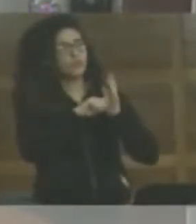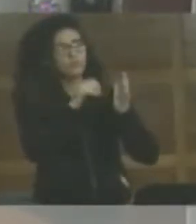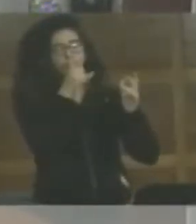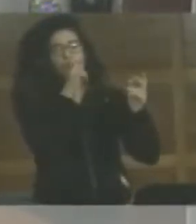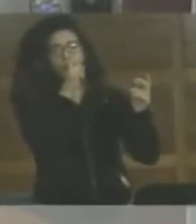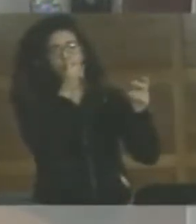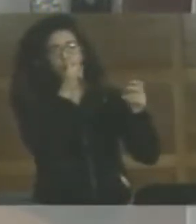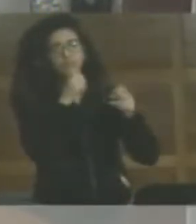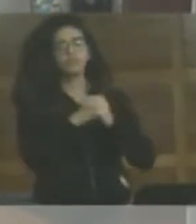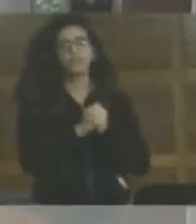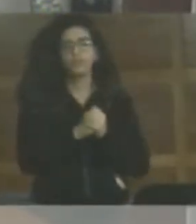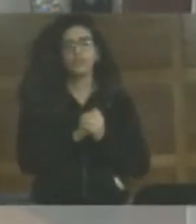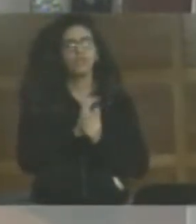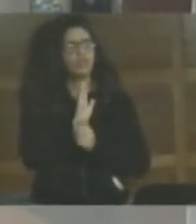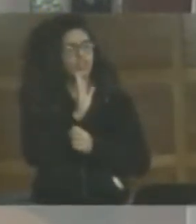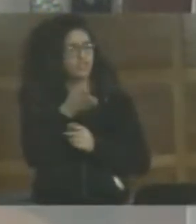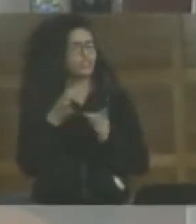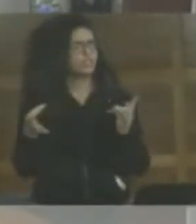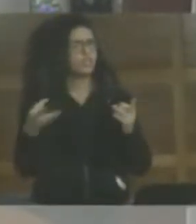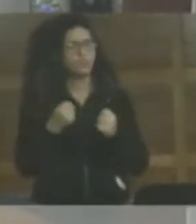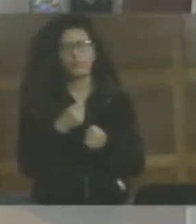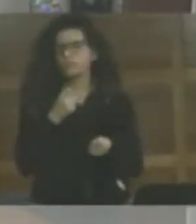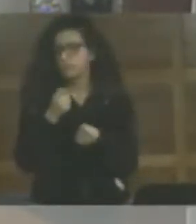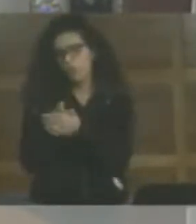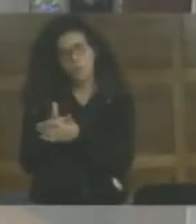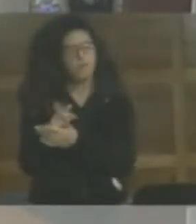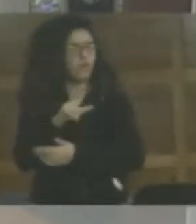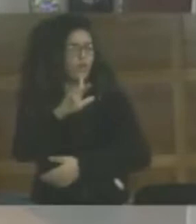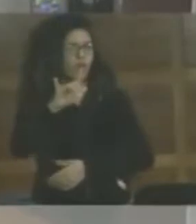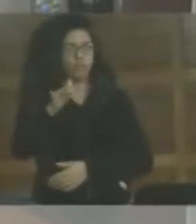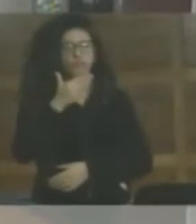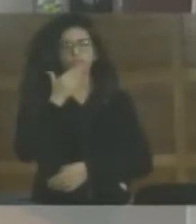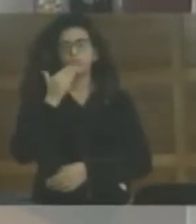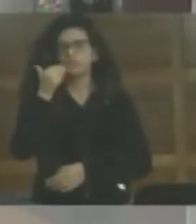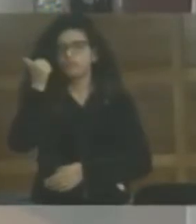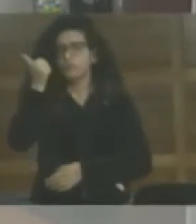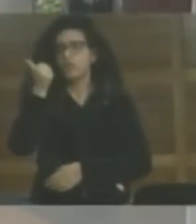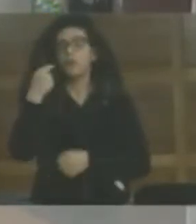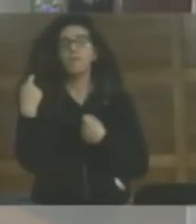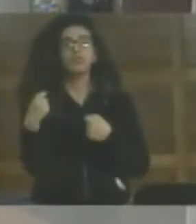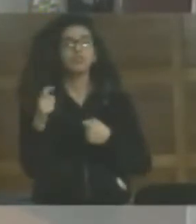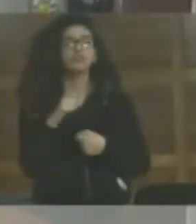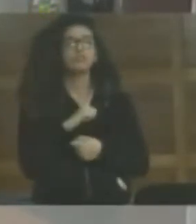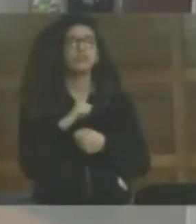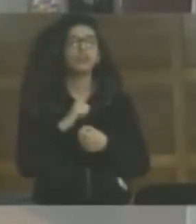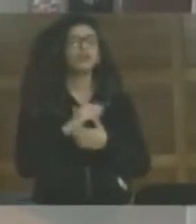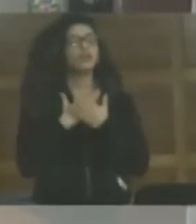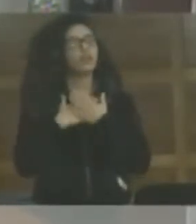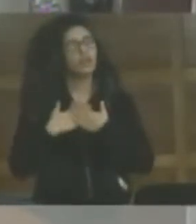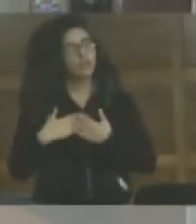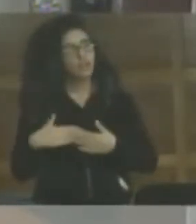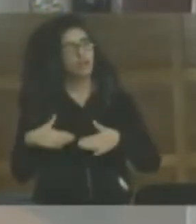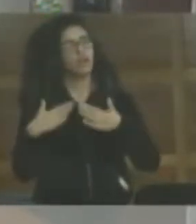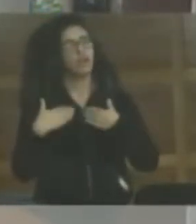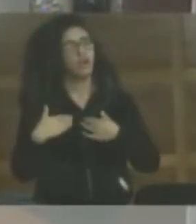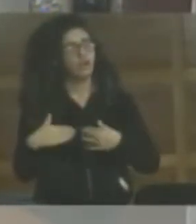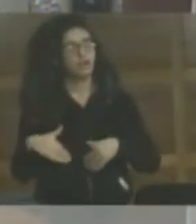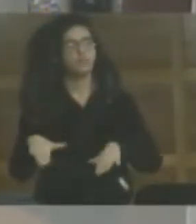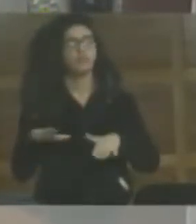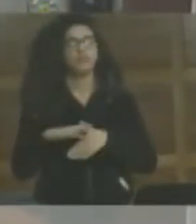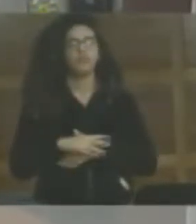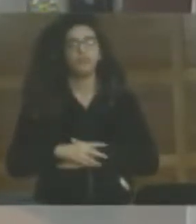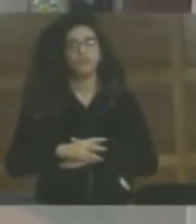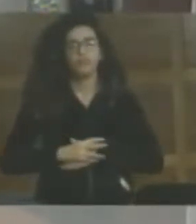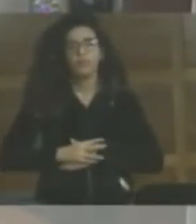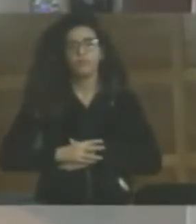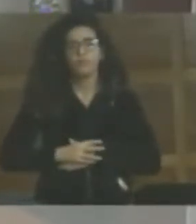já está dentro do pacote para comprar as câmeras, para botar lá, para melhorar. Temos que ter paciência, isso está dentro do programa.